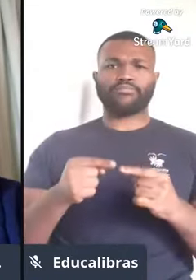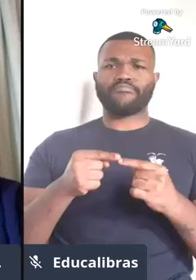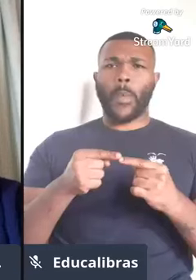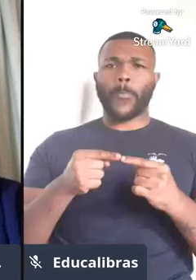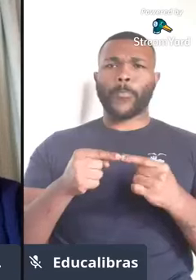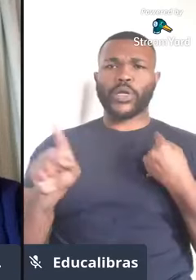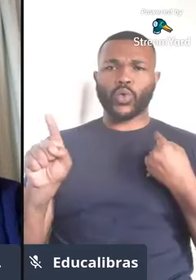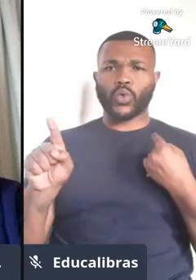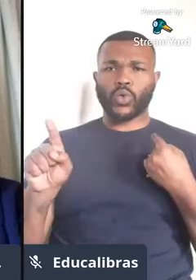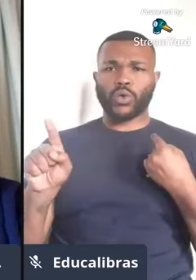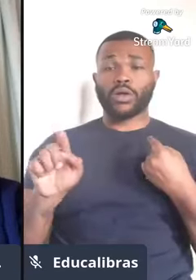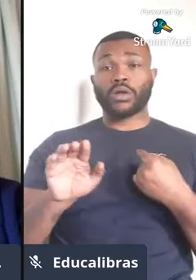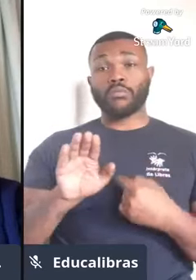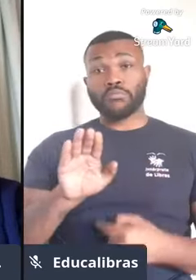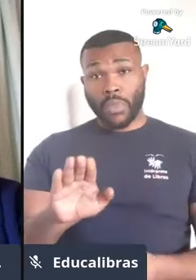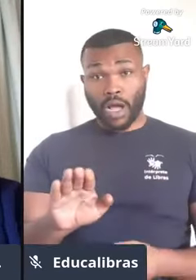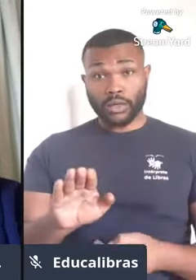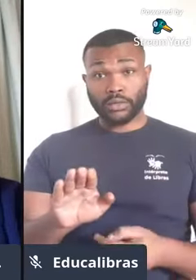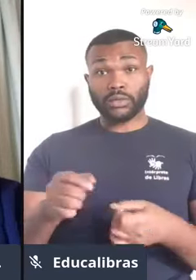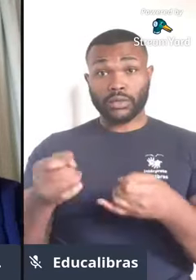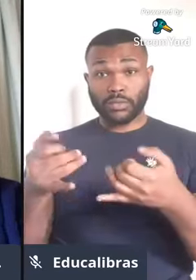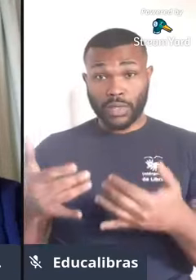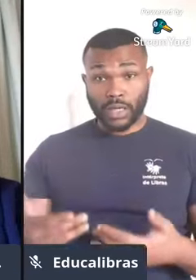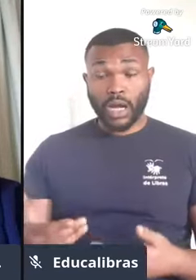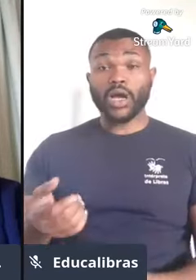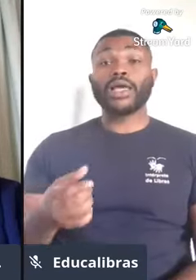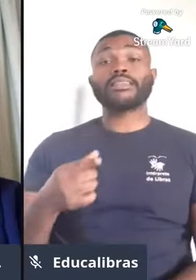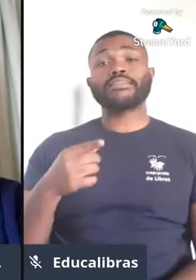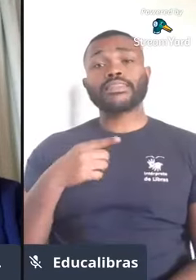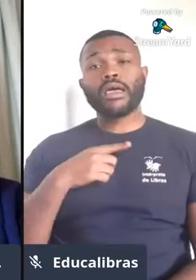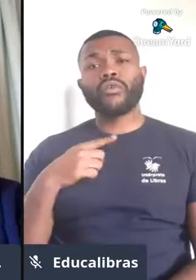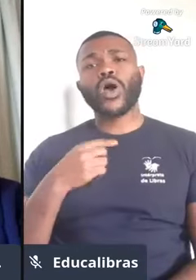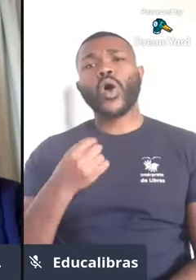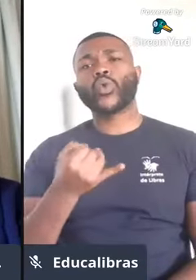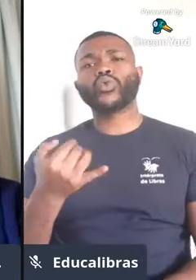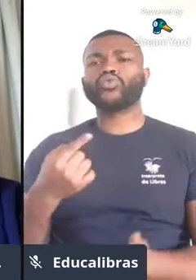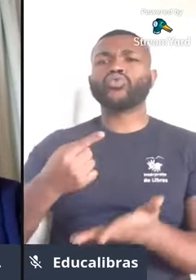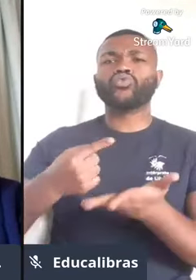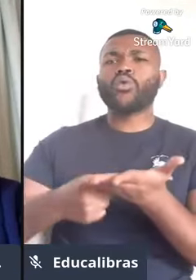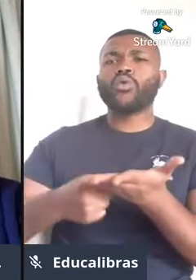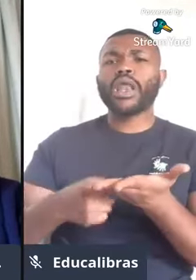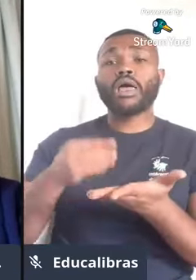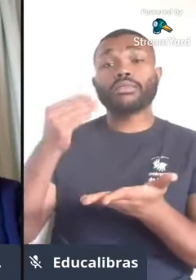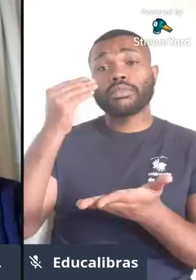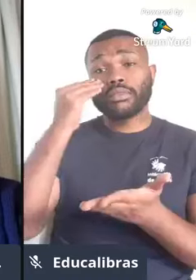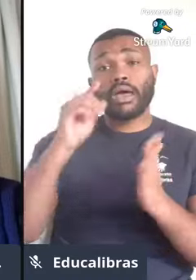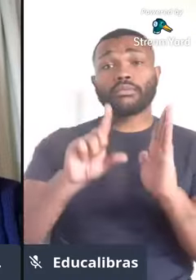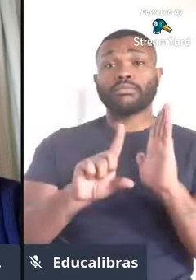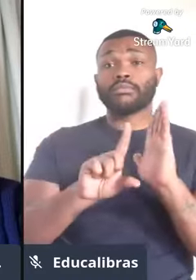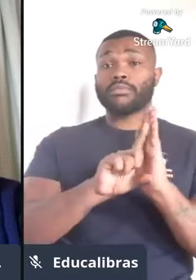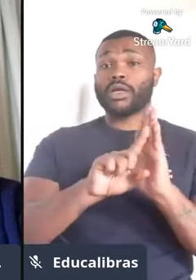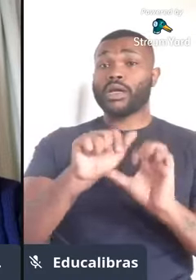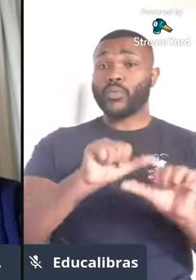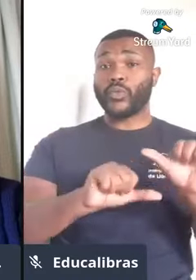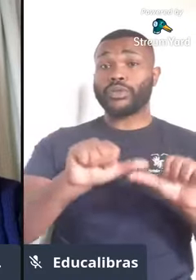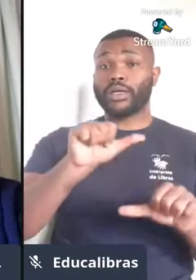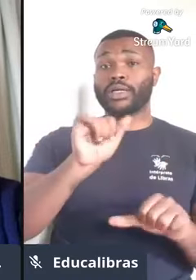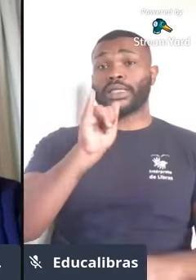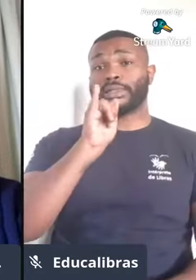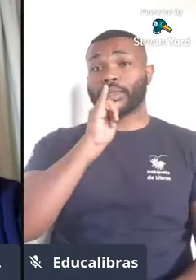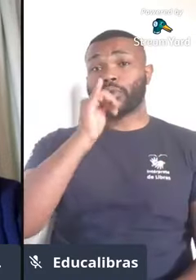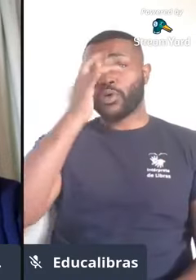ocasião, inclusive recentemente, houve algumas tentativas de mudança da legislação, colocando que o aprendiz poderia